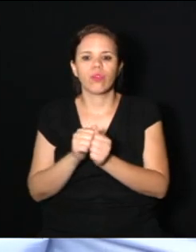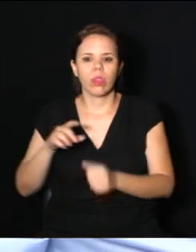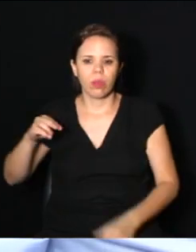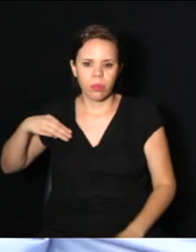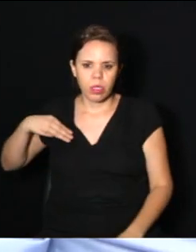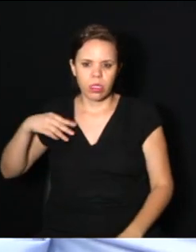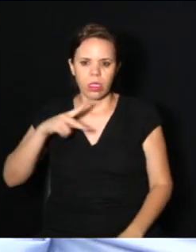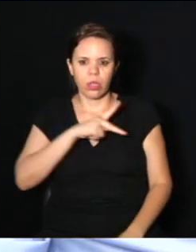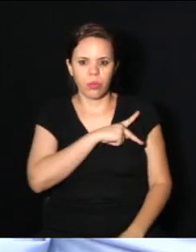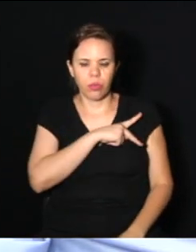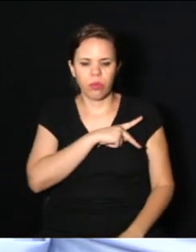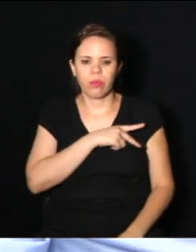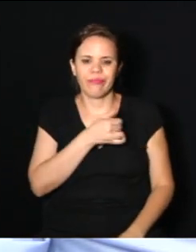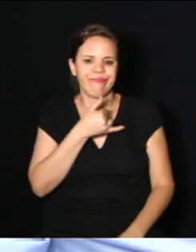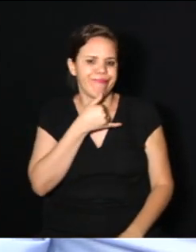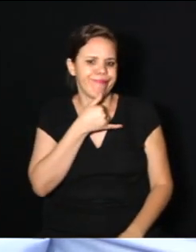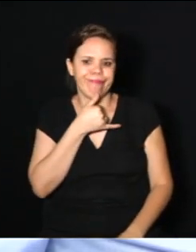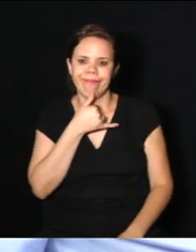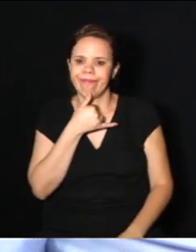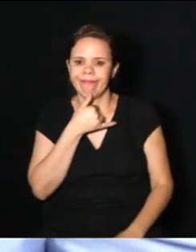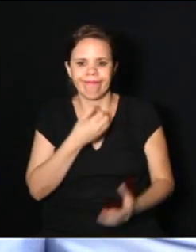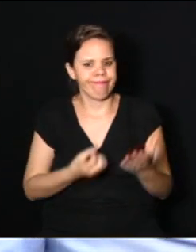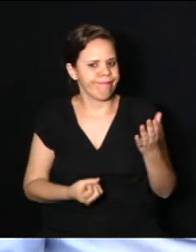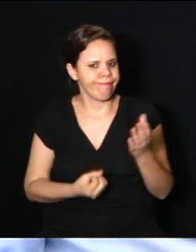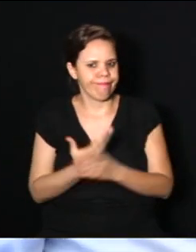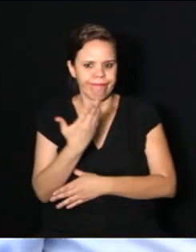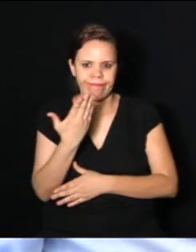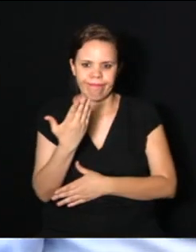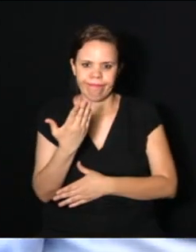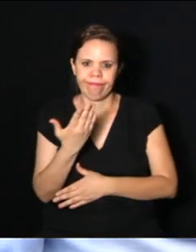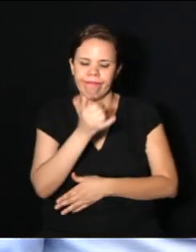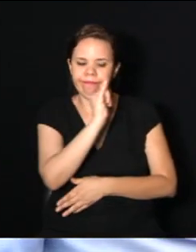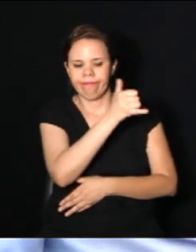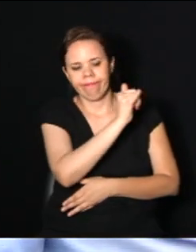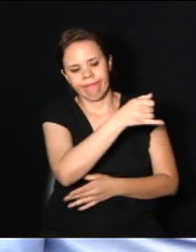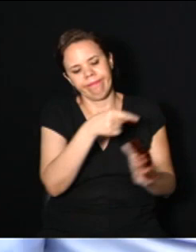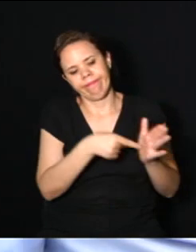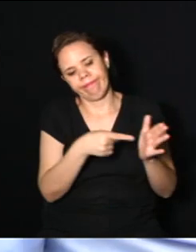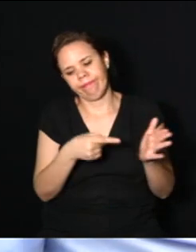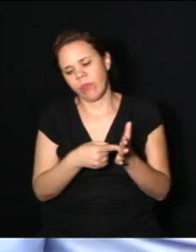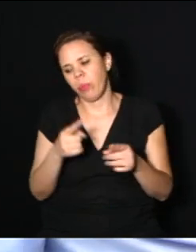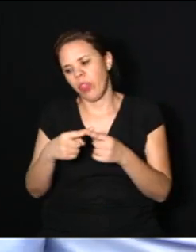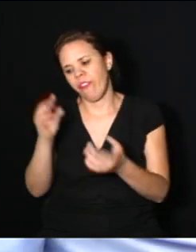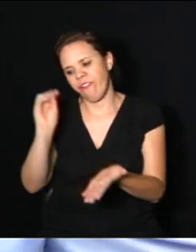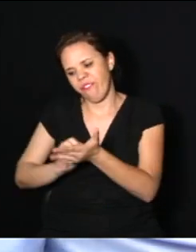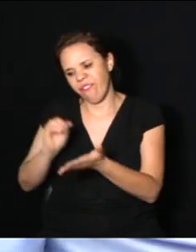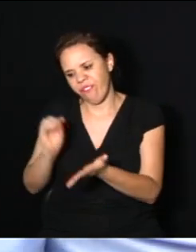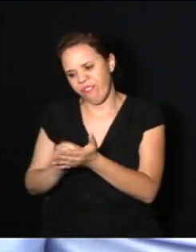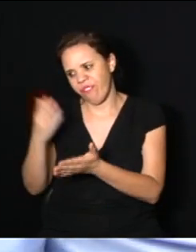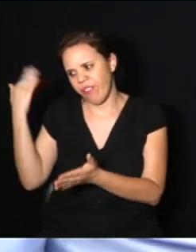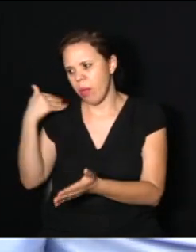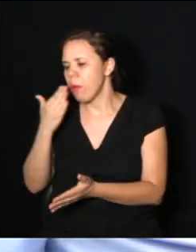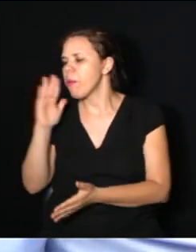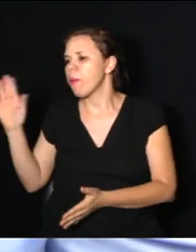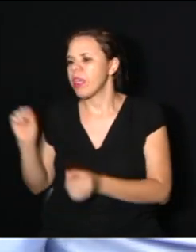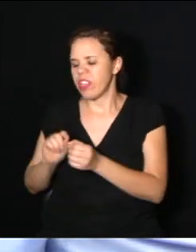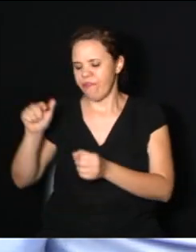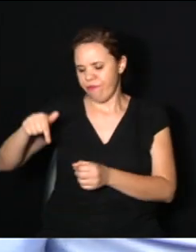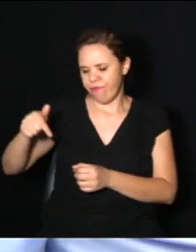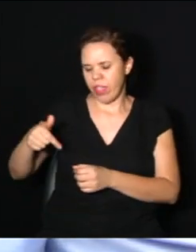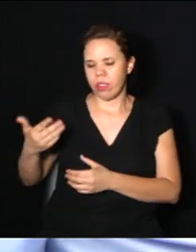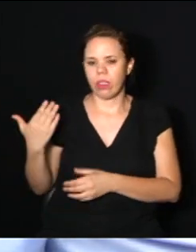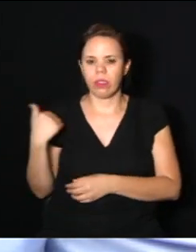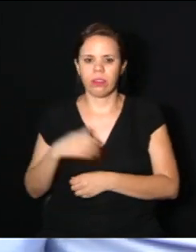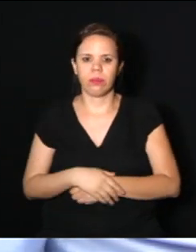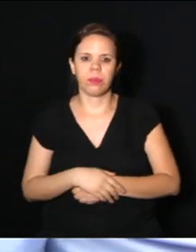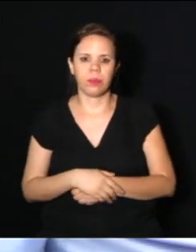Infelizmente, teve que chegar a esse ponto, porque evidentemente, a desassistência, que foi uma promessa feita aqui, de